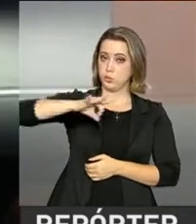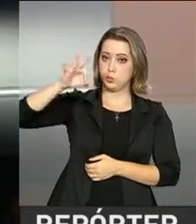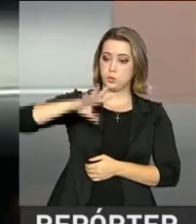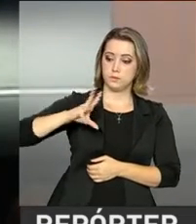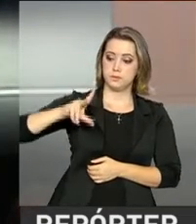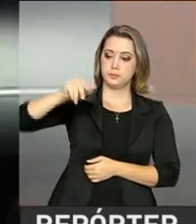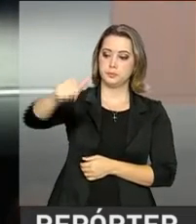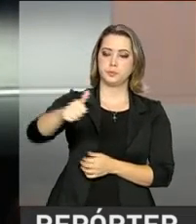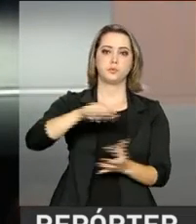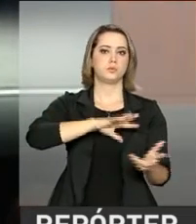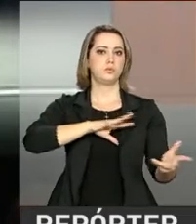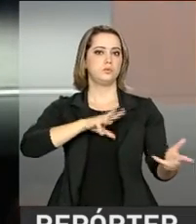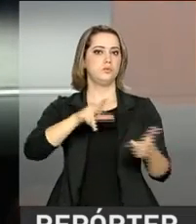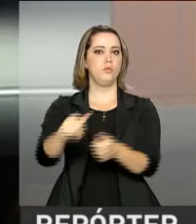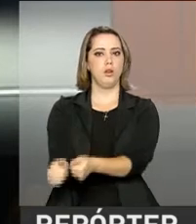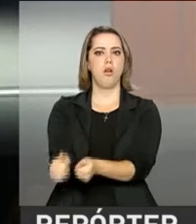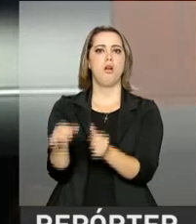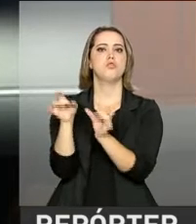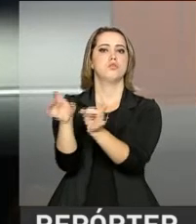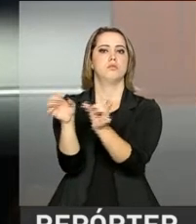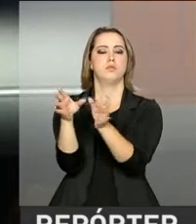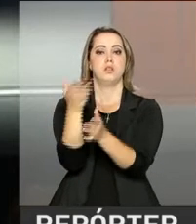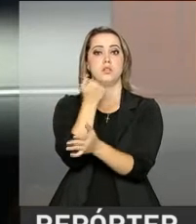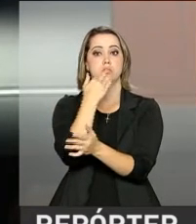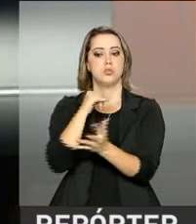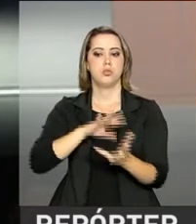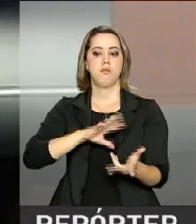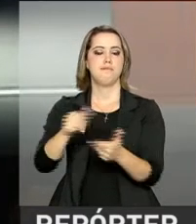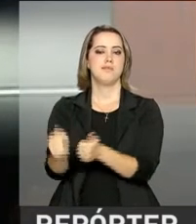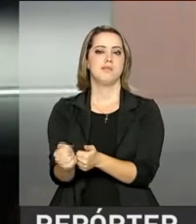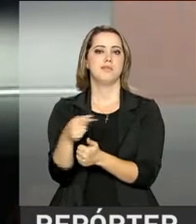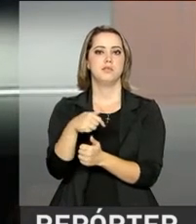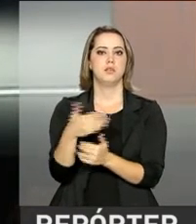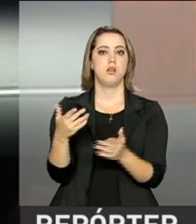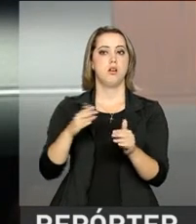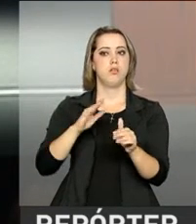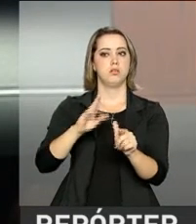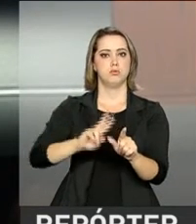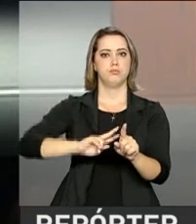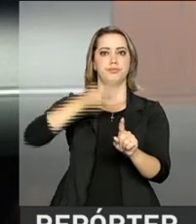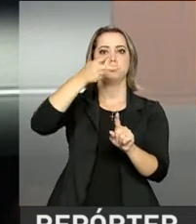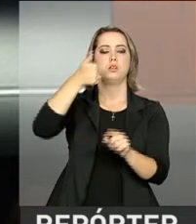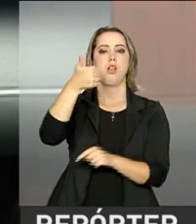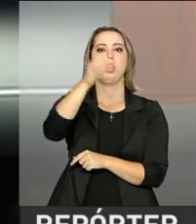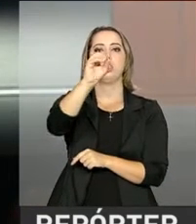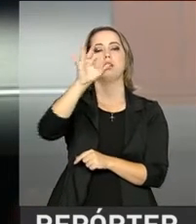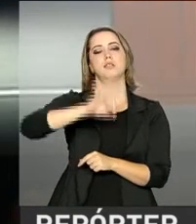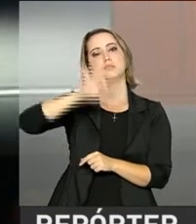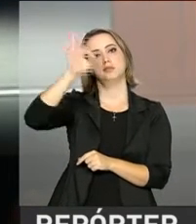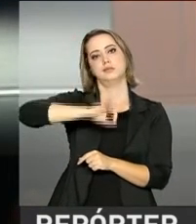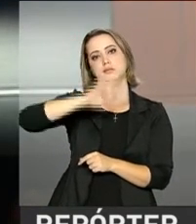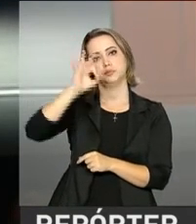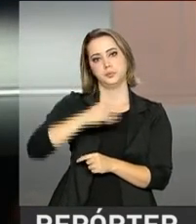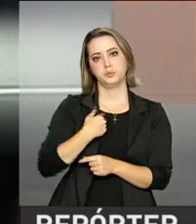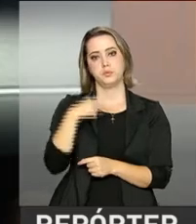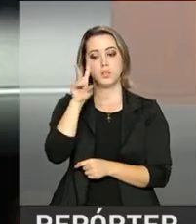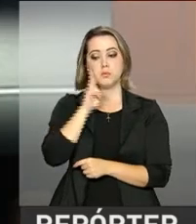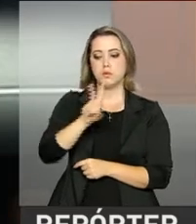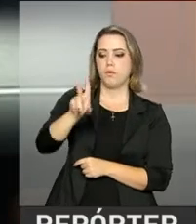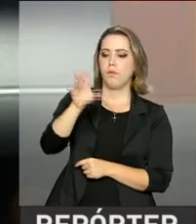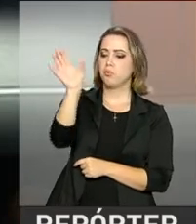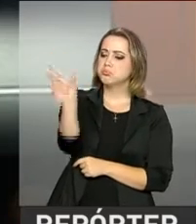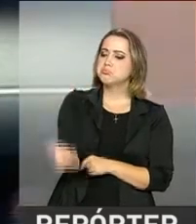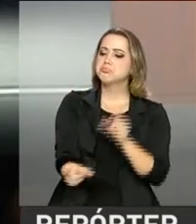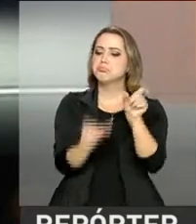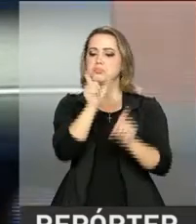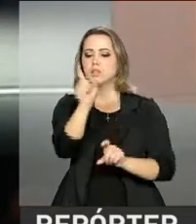para passar para 7%. Agora, para 10%, melhor dizendo. Nós temos que, então, olhar para o homem do campo,